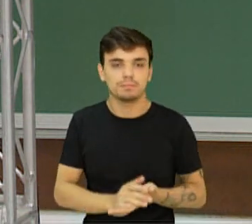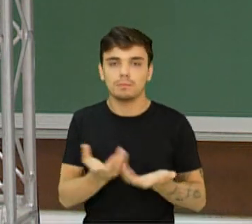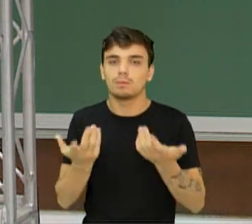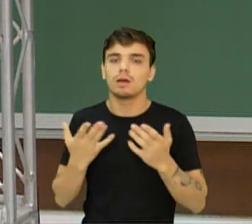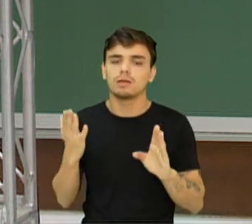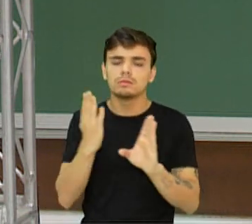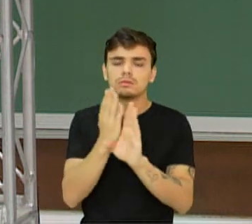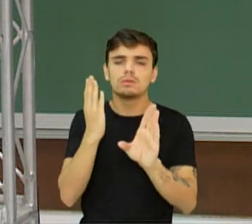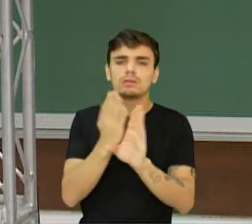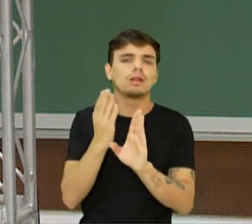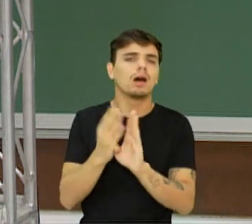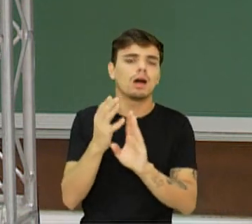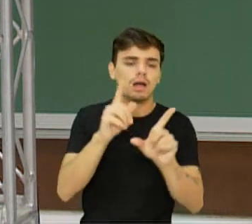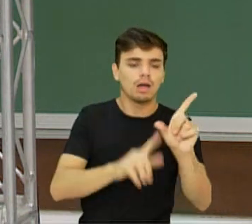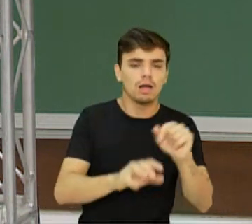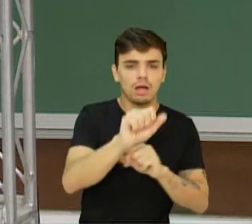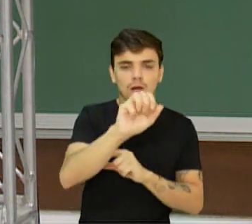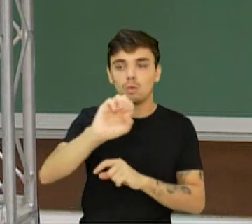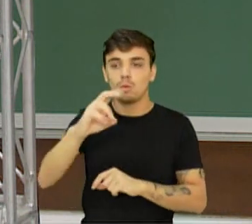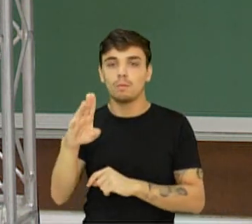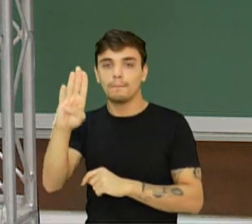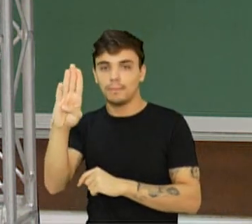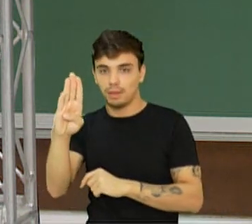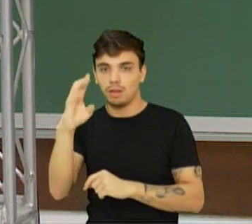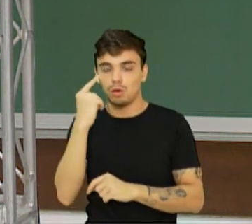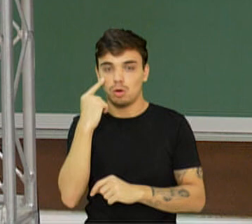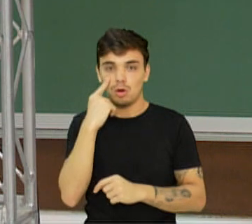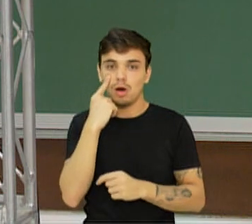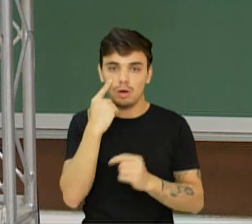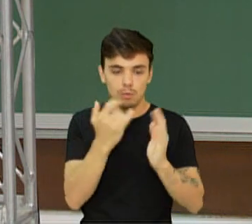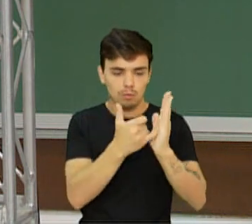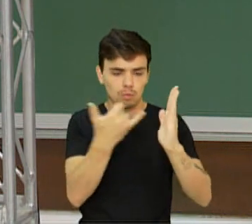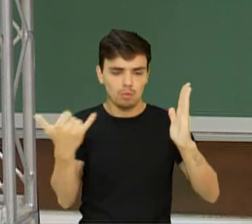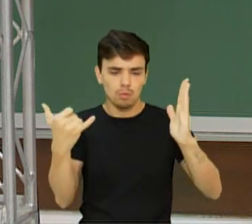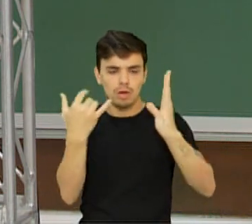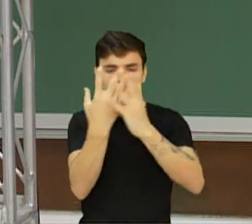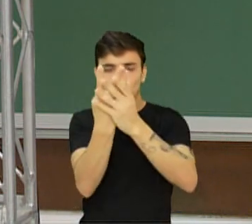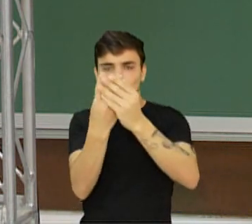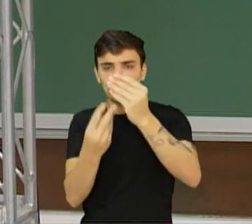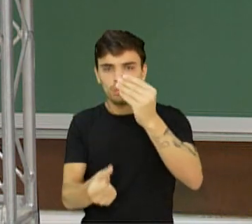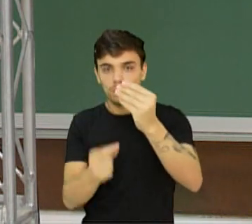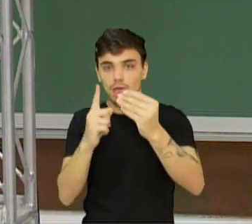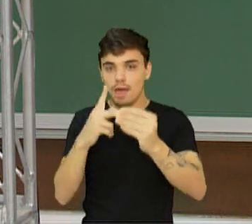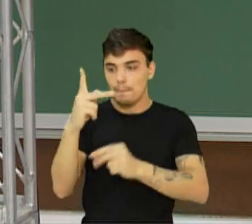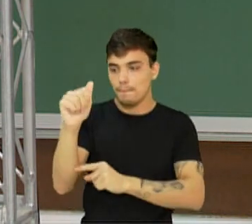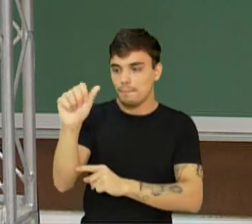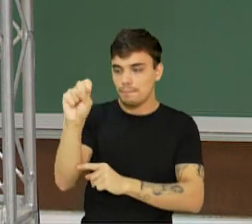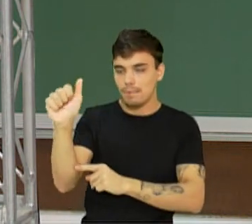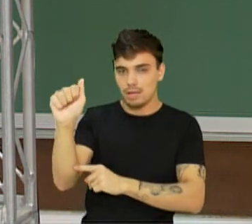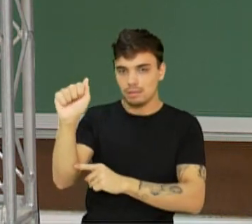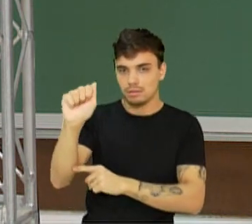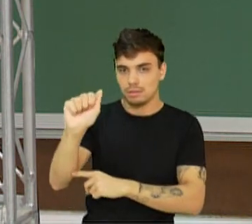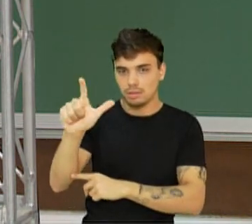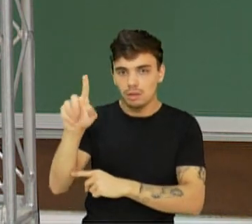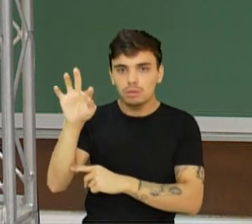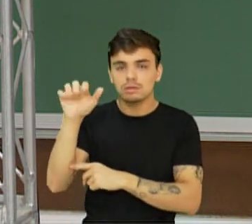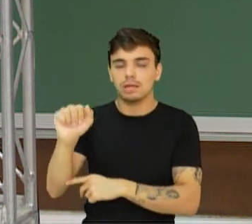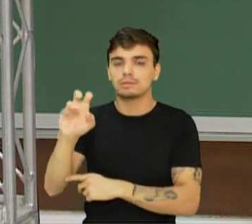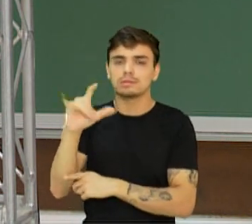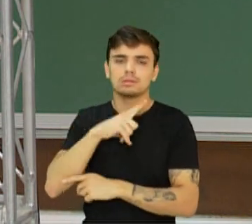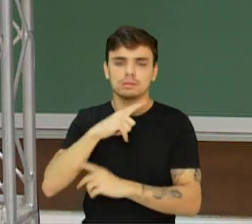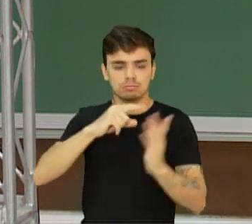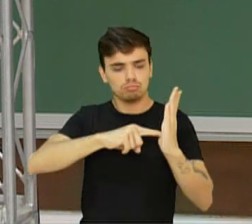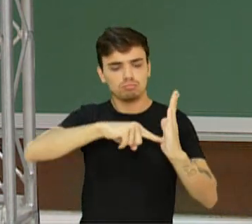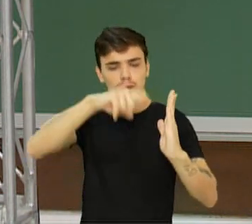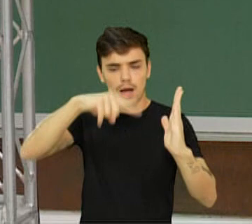dos sinais, o A ou o B, vai passar pelo filtro. O filtro é um passa alta, então quem tem mais frequência, mais